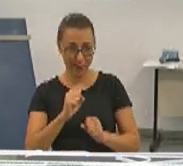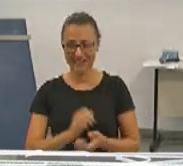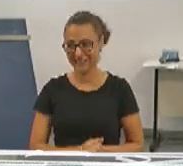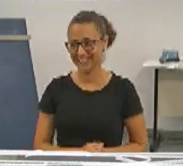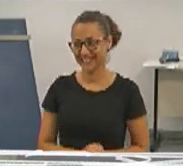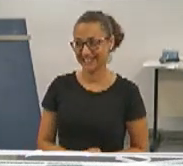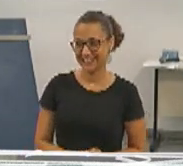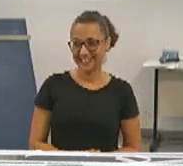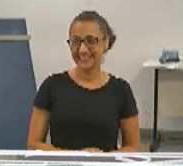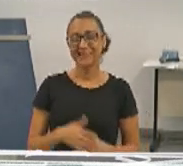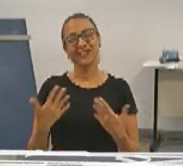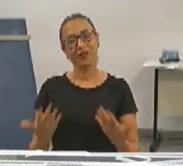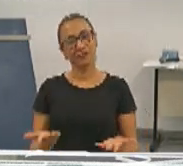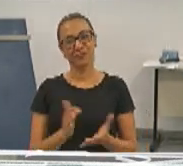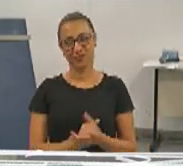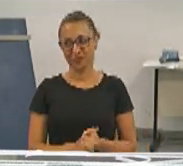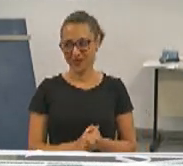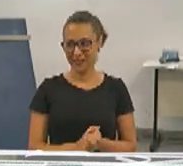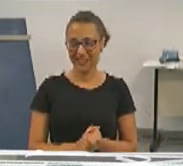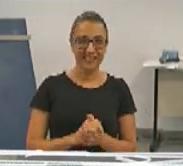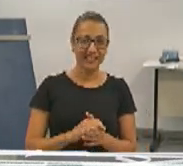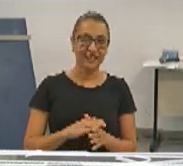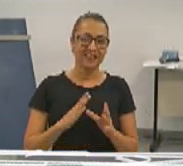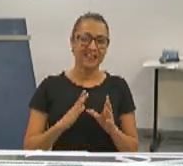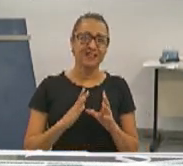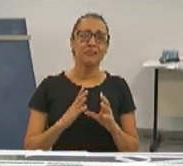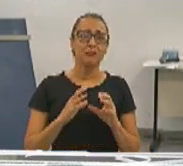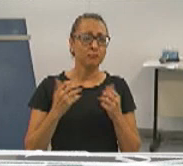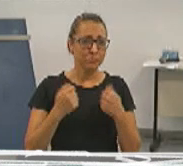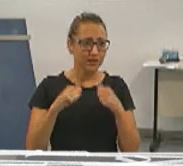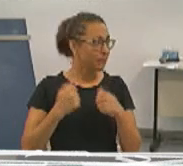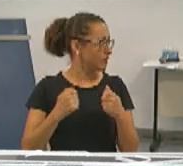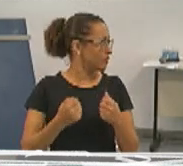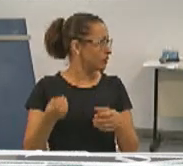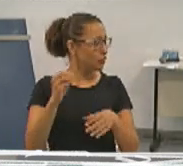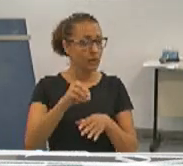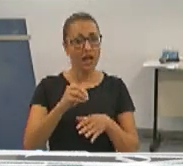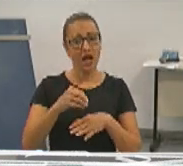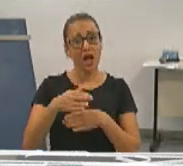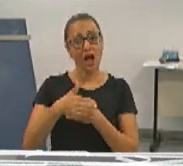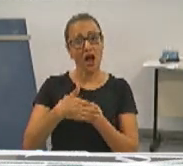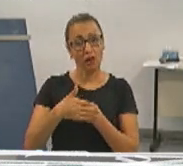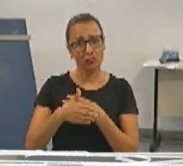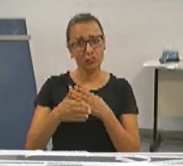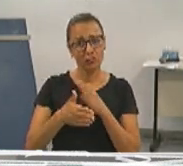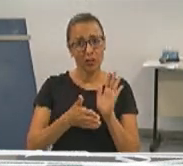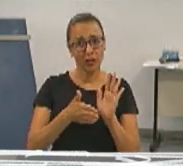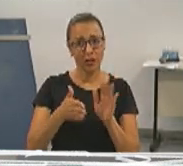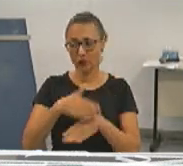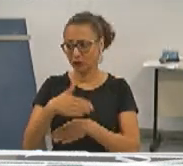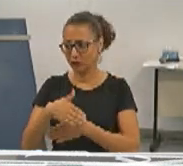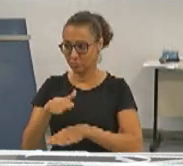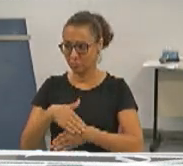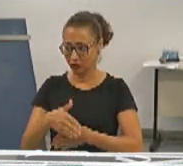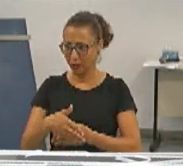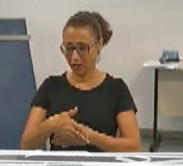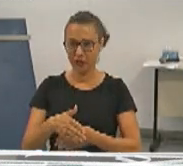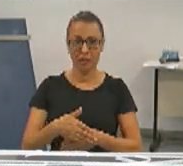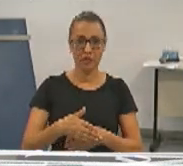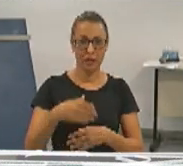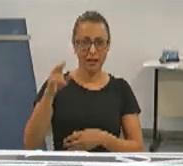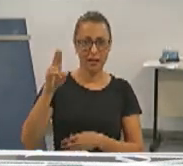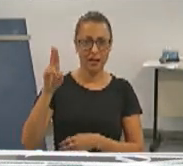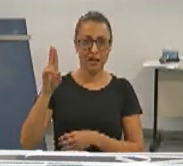Em relação a isso, é preciso colocar a autonomia da universidade, né? A universidade tem autonomia e hoje o que